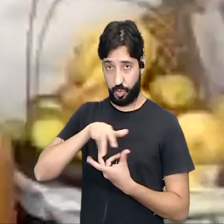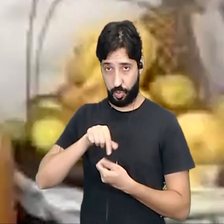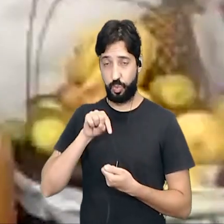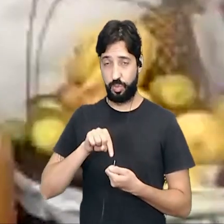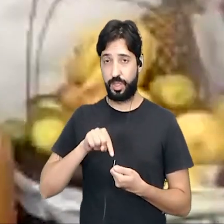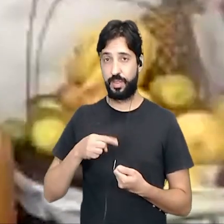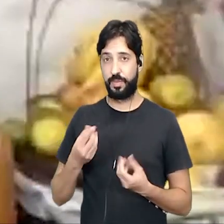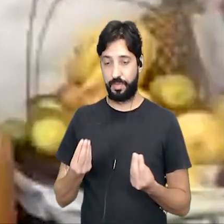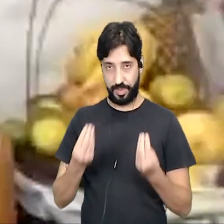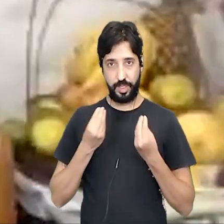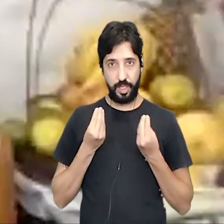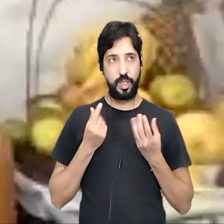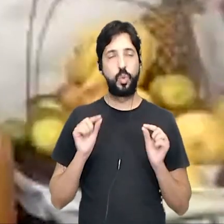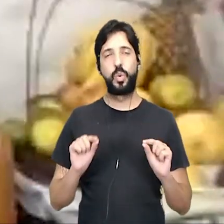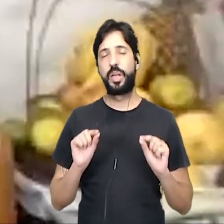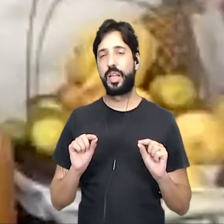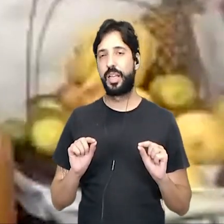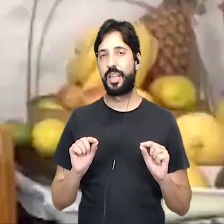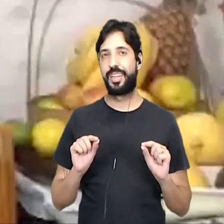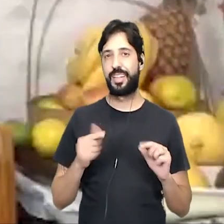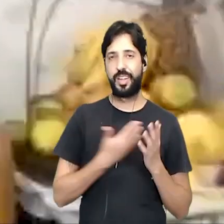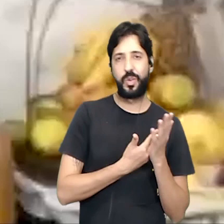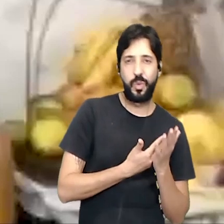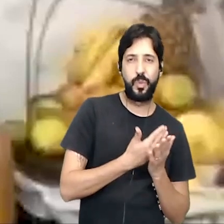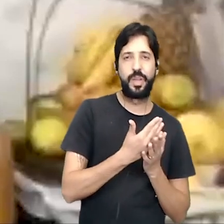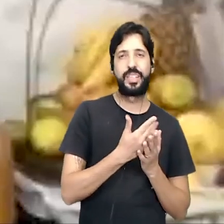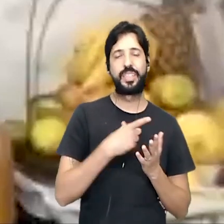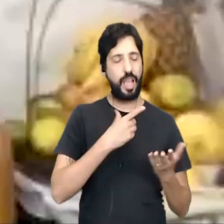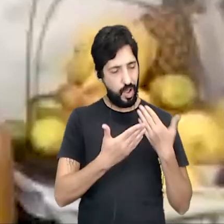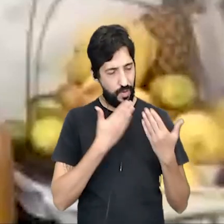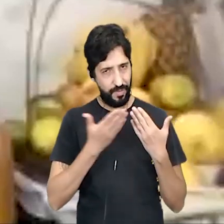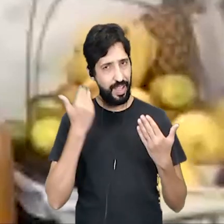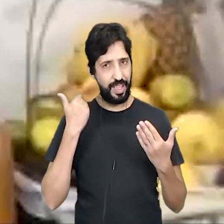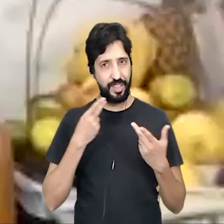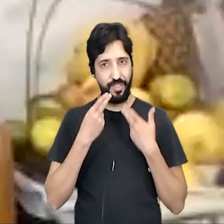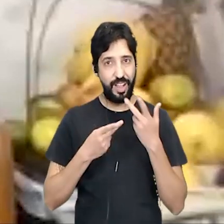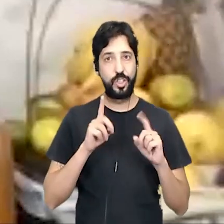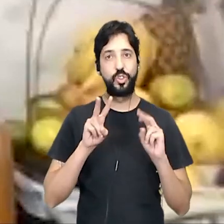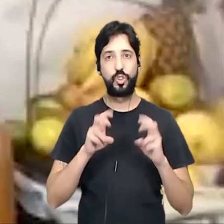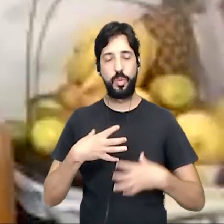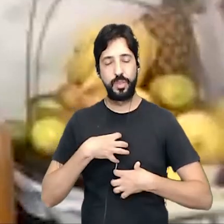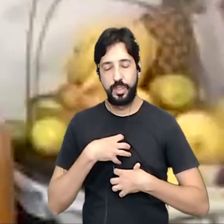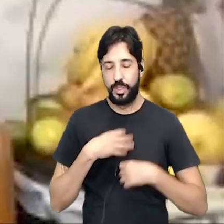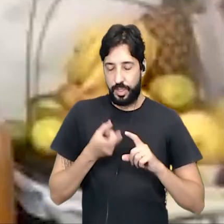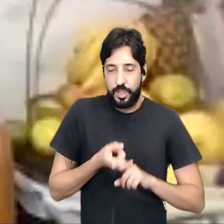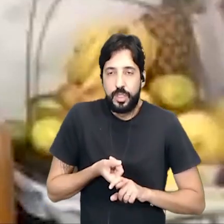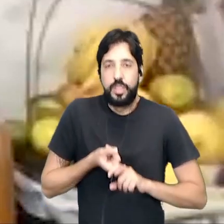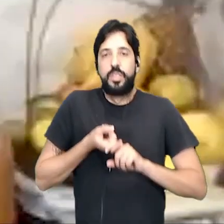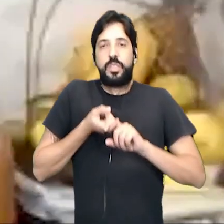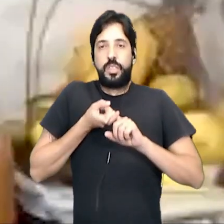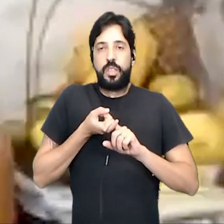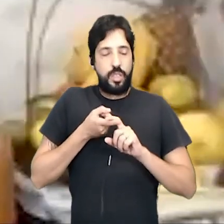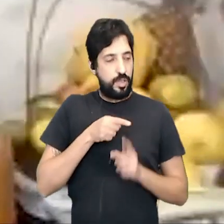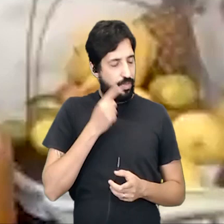Então, do Silêncio do Mundo, para mim, trouxe uma suspensão, que é isso, assim, no início dessa conversa eu falei de